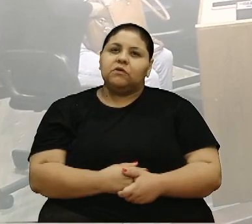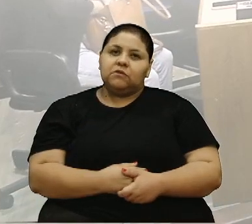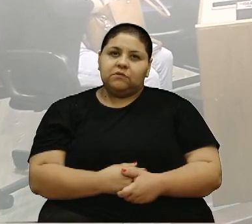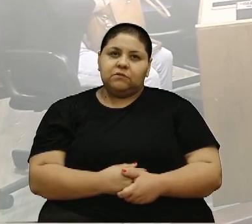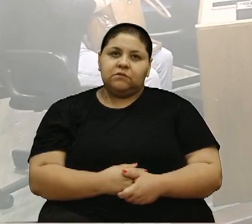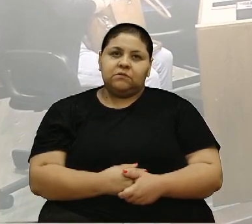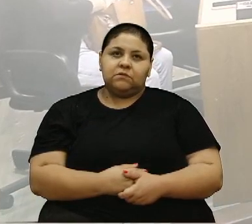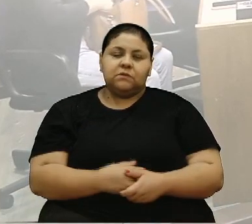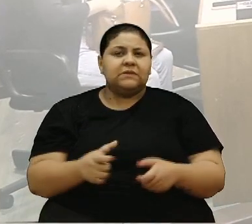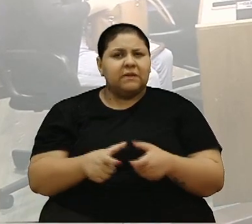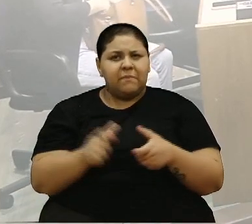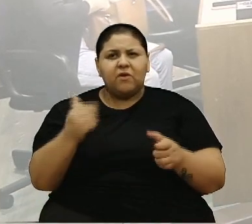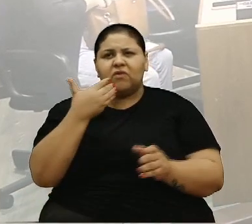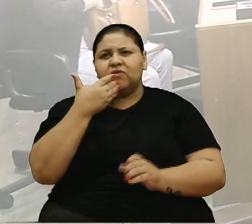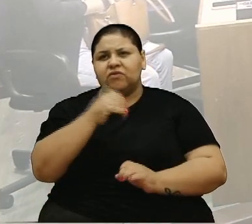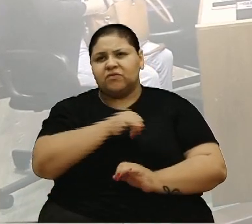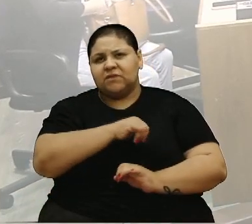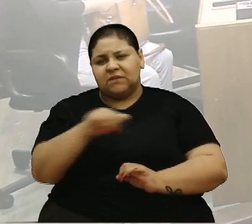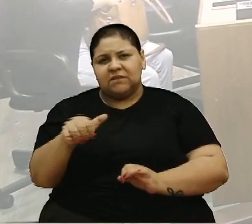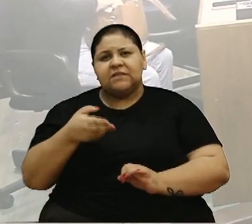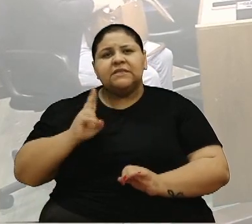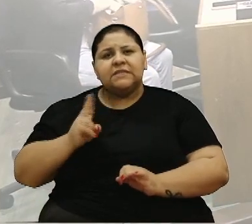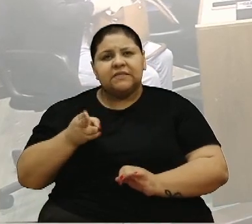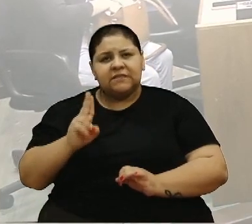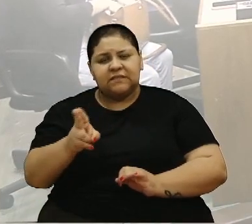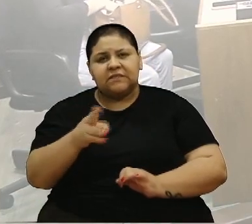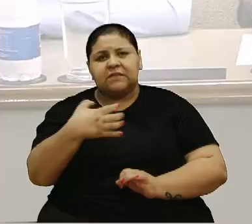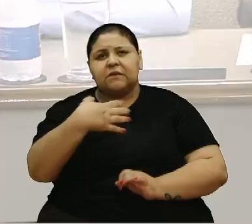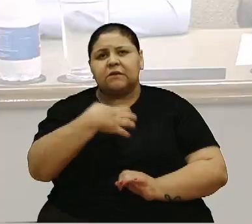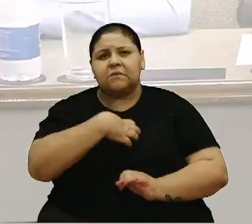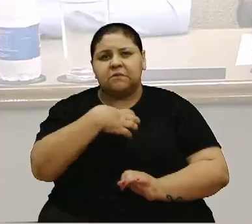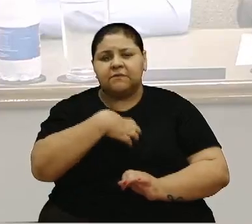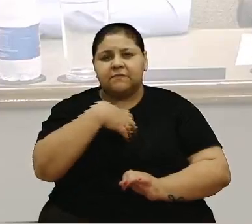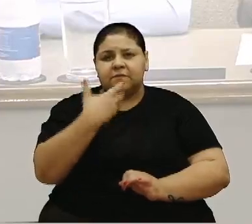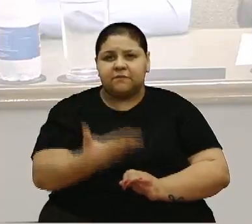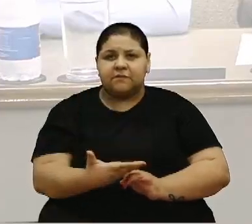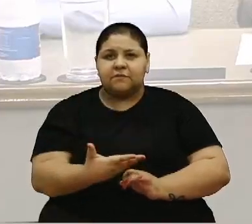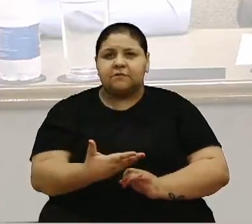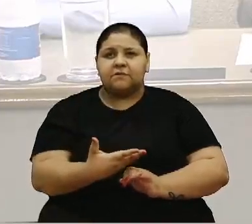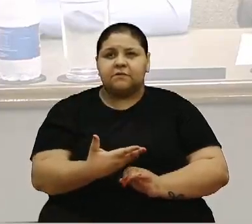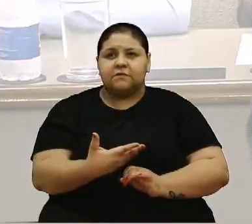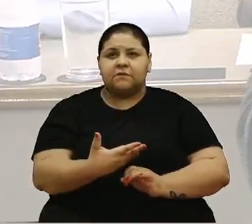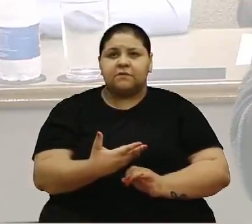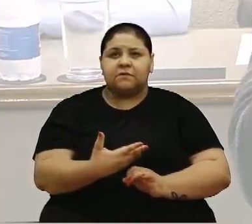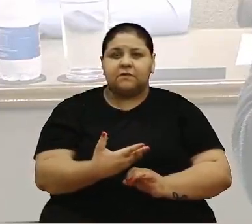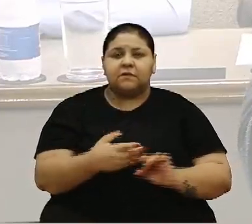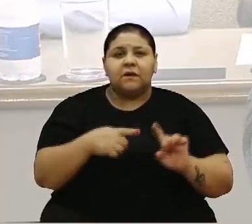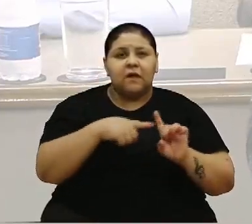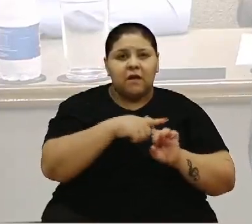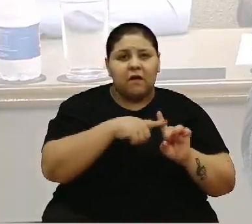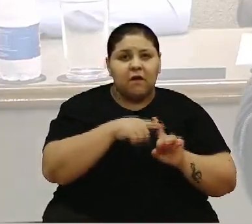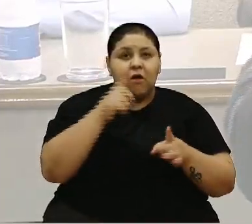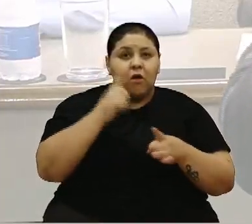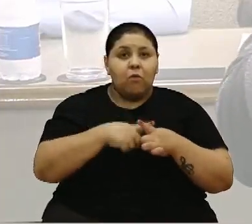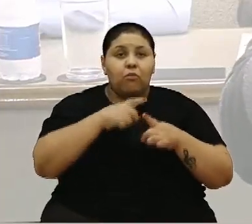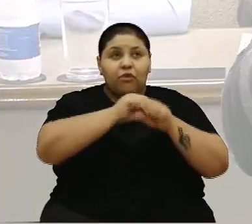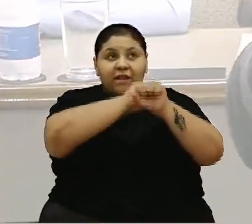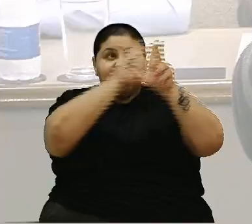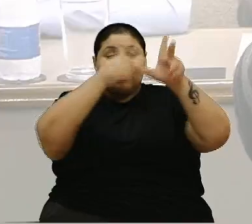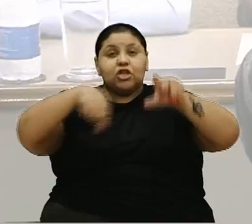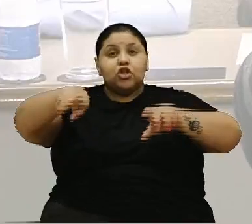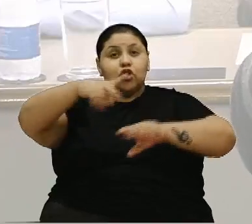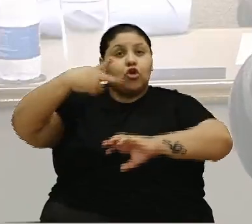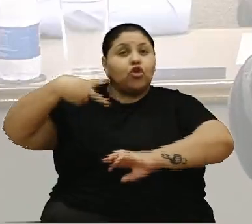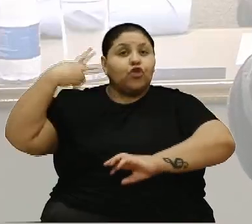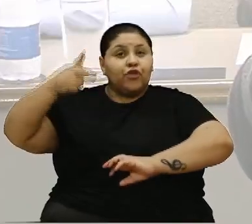pedidos de informações, eu sempre me posicionei de uma forma positiva, porque vem esclarecer, e nós, vereadores,